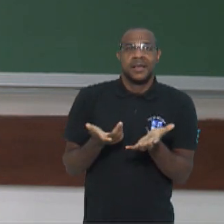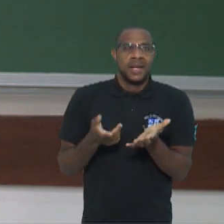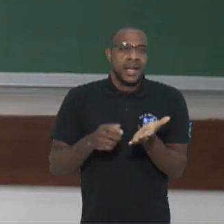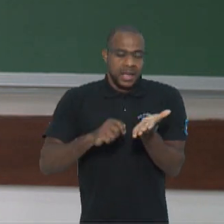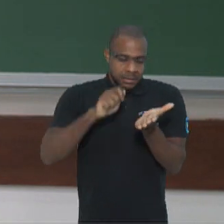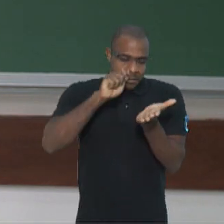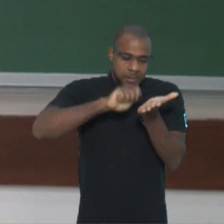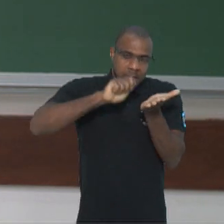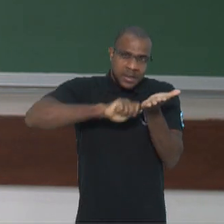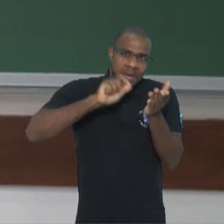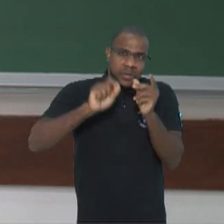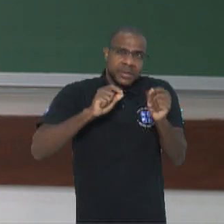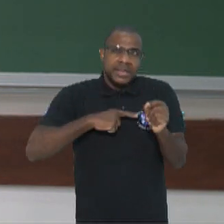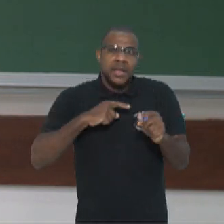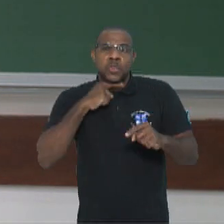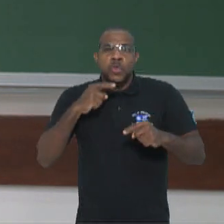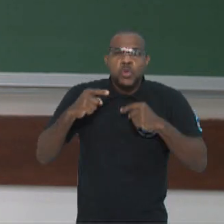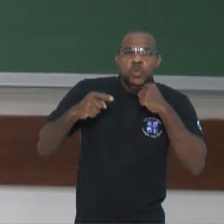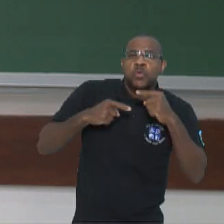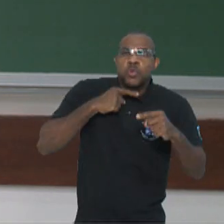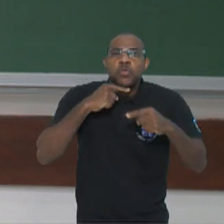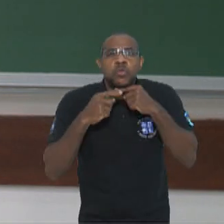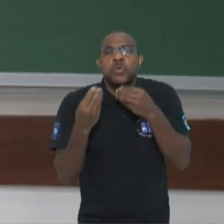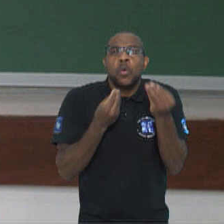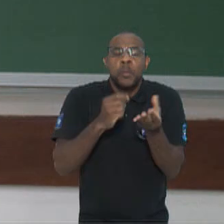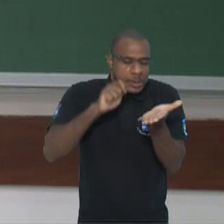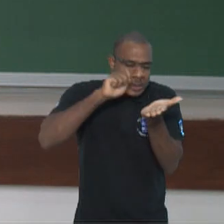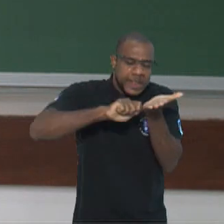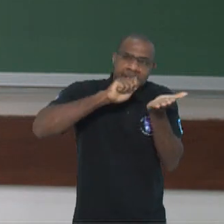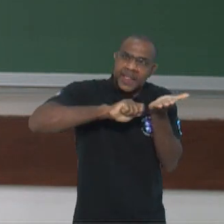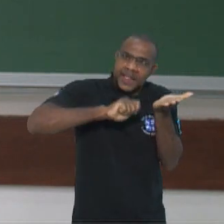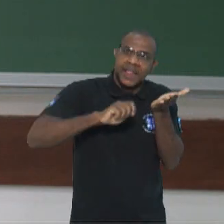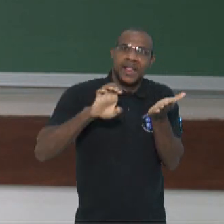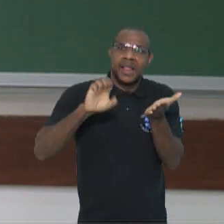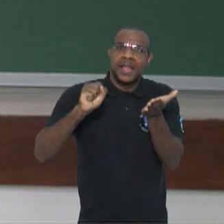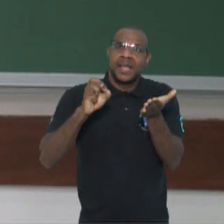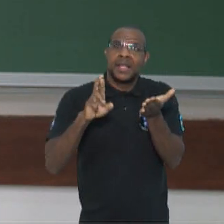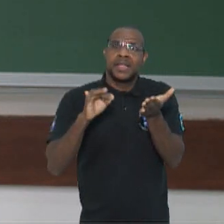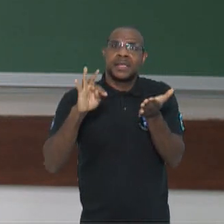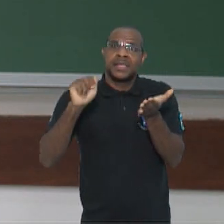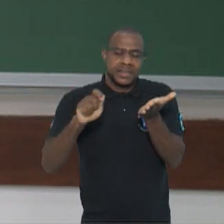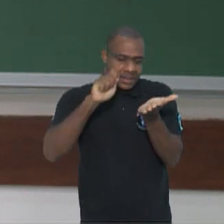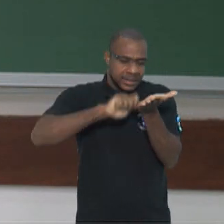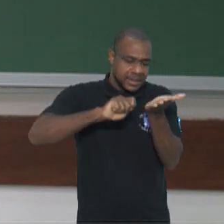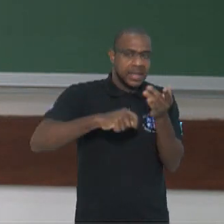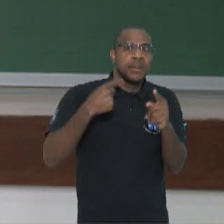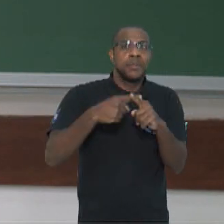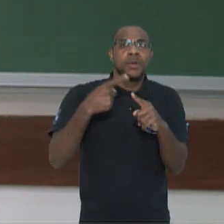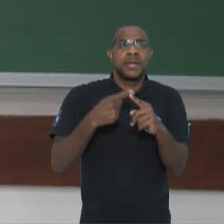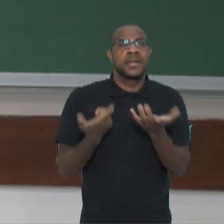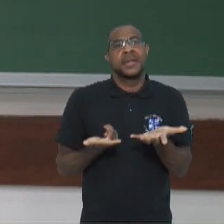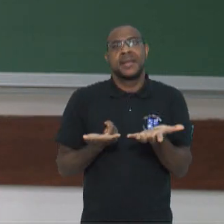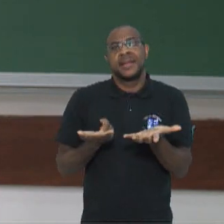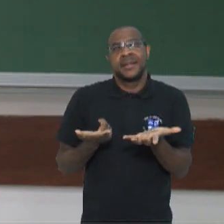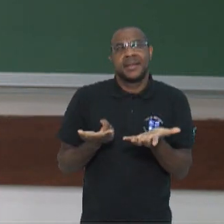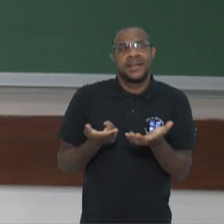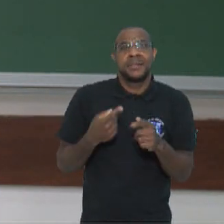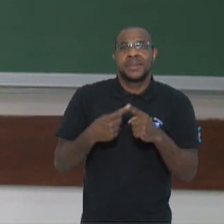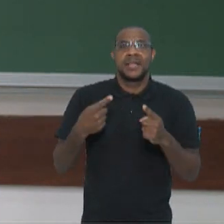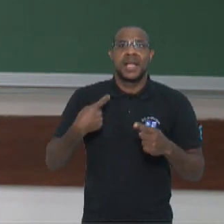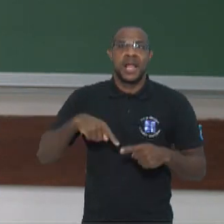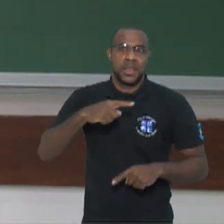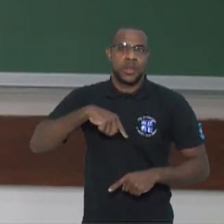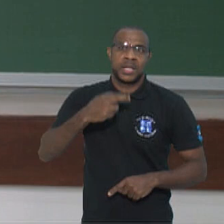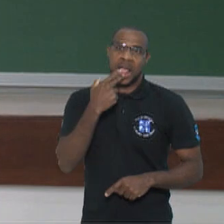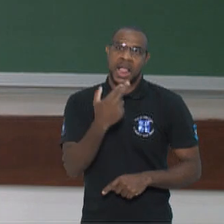tem essa dúvida com relação à escrita. Por quê? Por causa da origem da nossa língua,